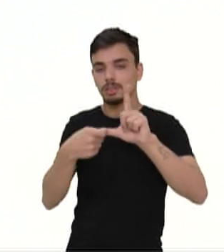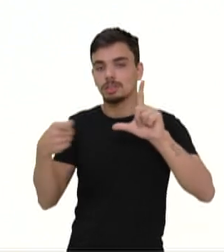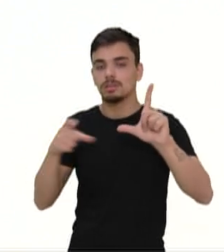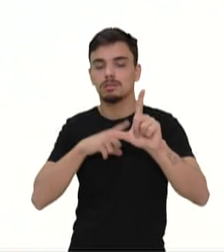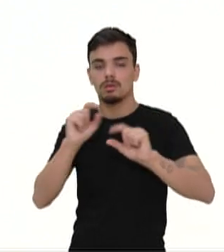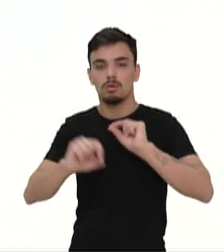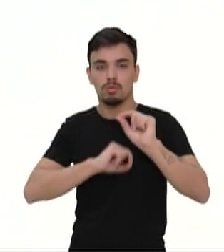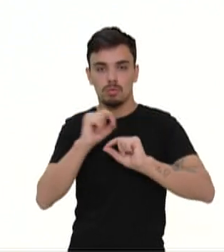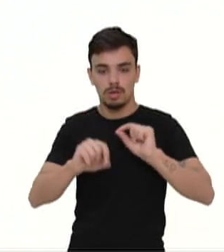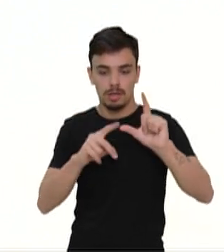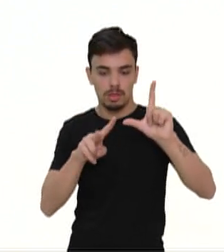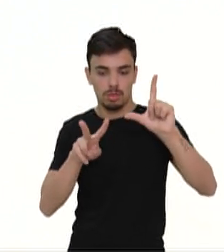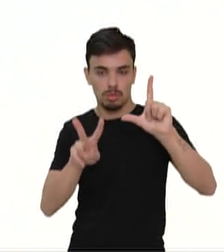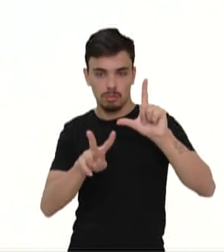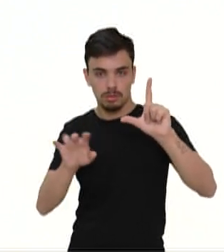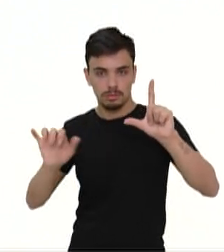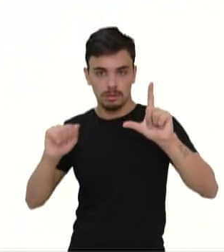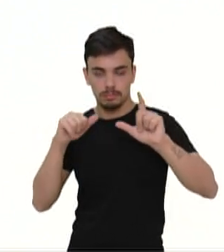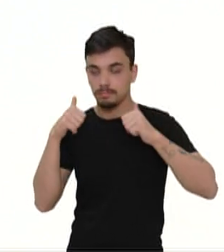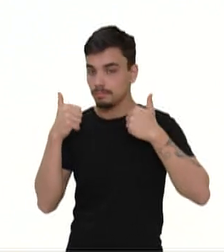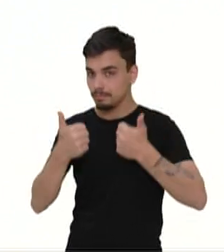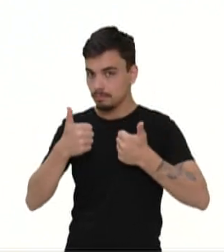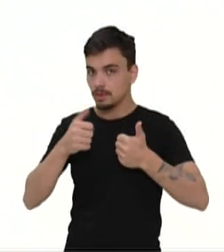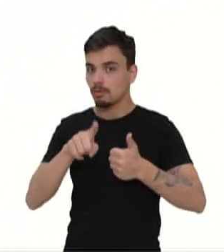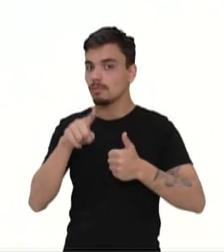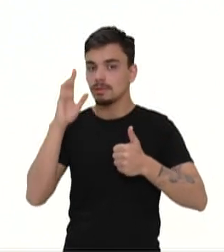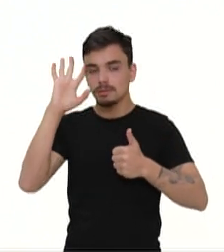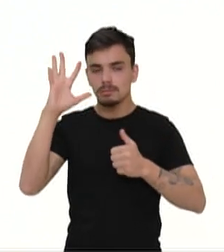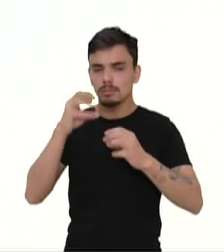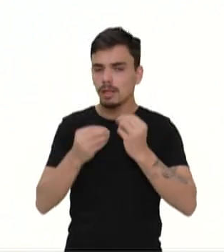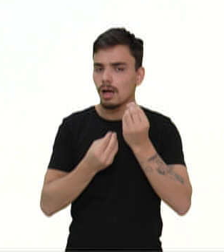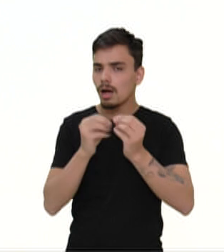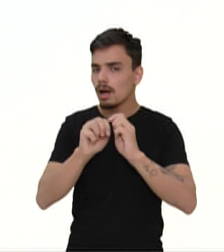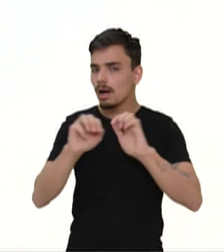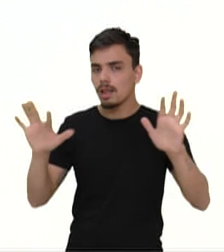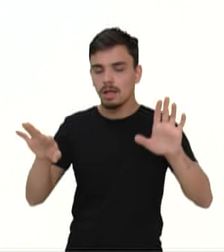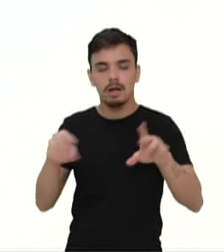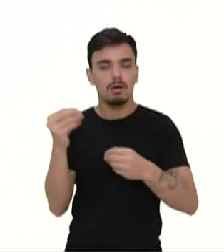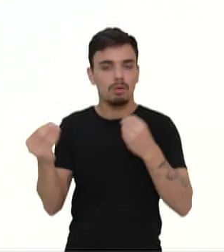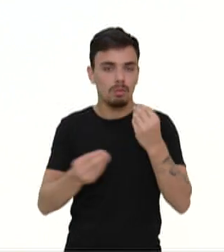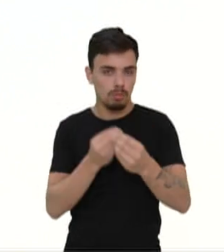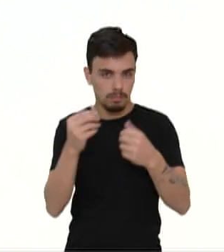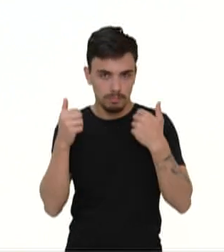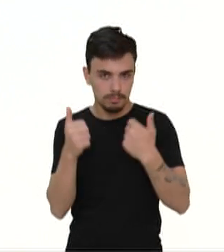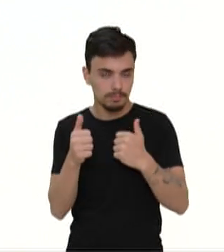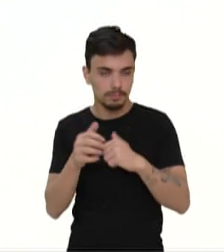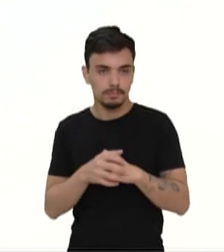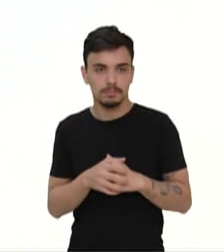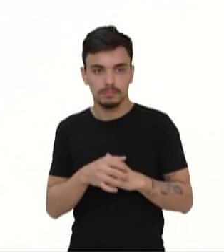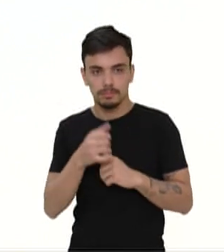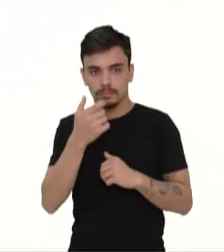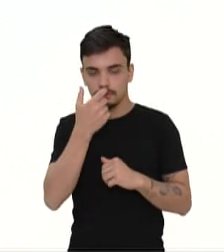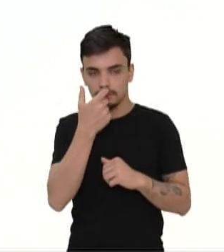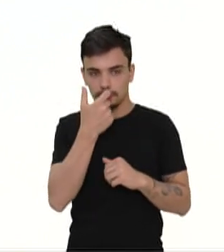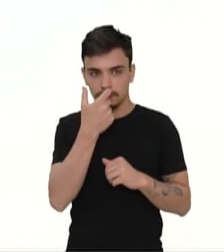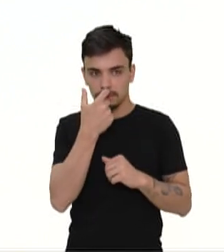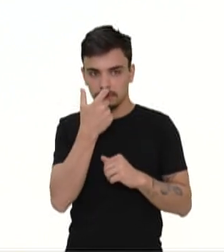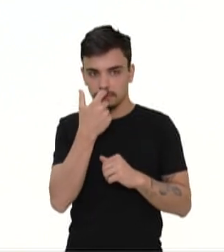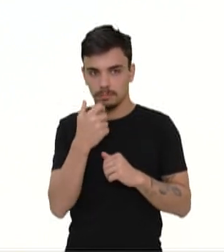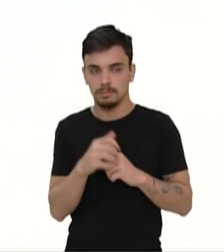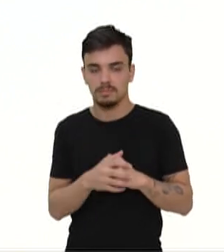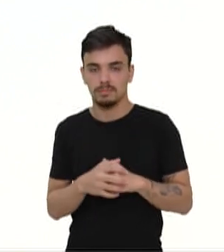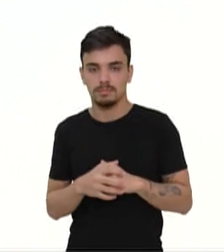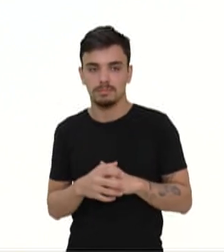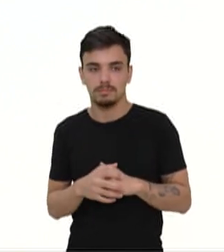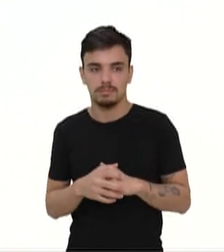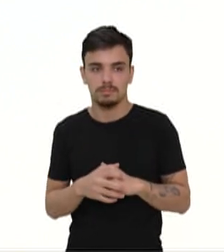denominador aqui é 2a, tá? Só para ficar ali bem claro para vocês que aqui no y do vértice a gente calcula 4a no denominador, tá? E